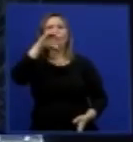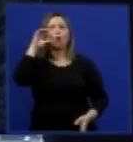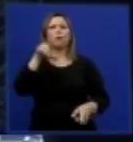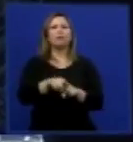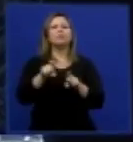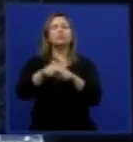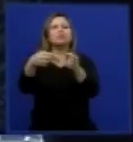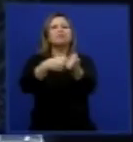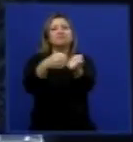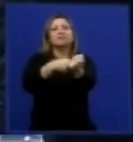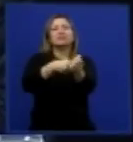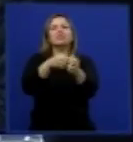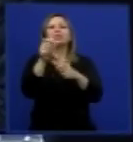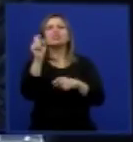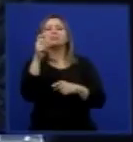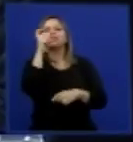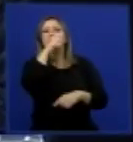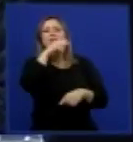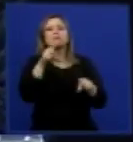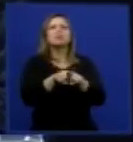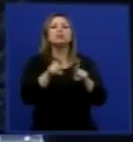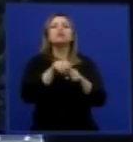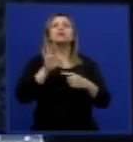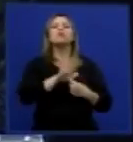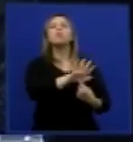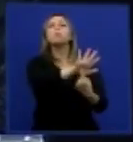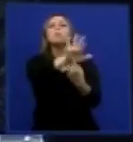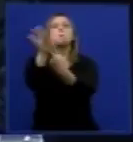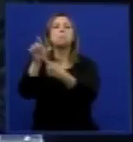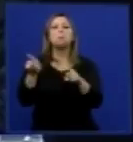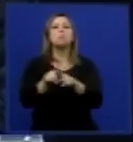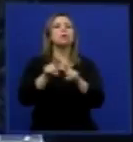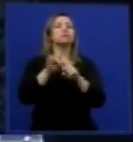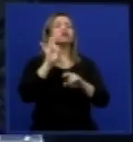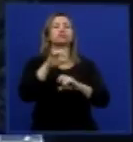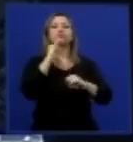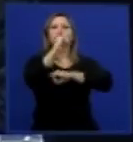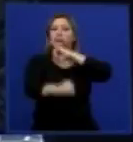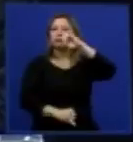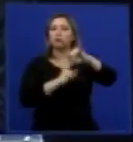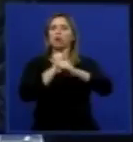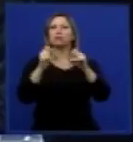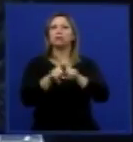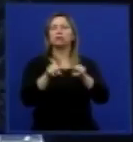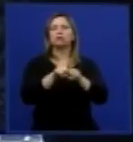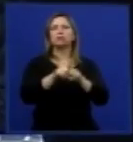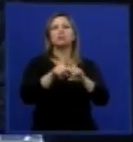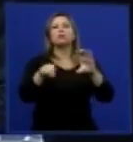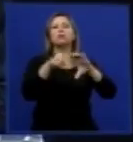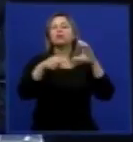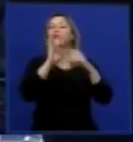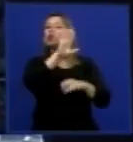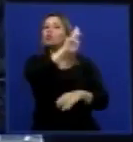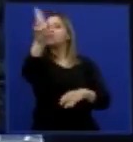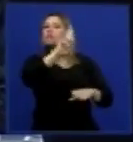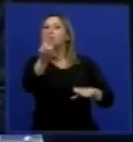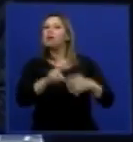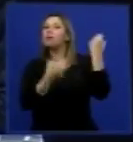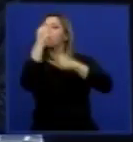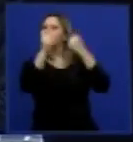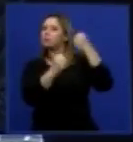informando apenas os quantitativos registrados em seu sistema online em nome da pbec da BS coid de outras